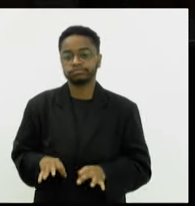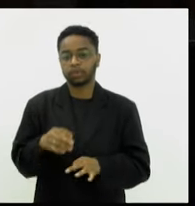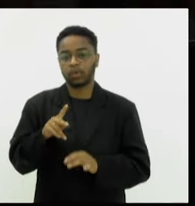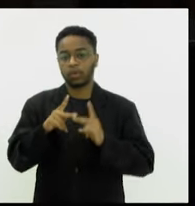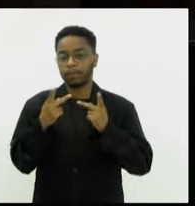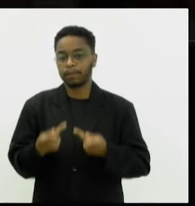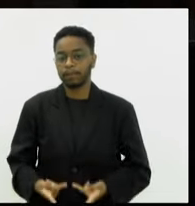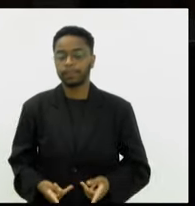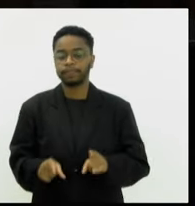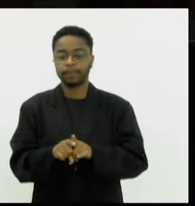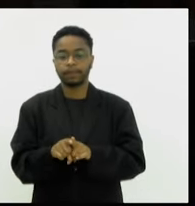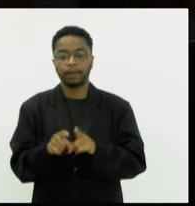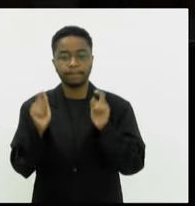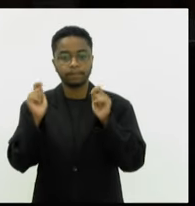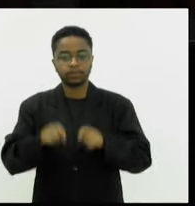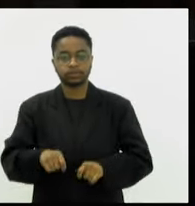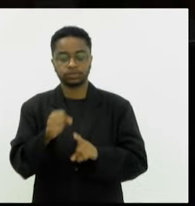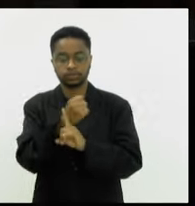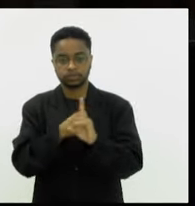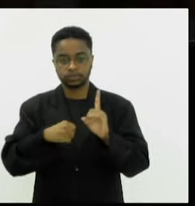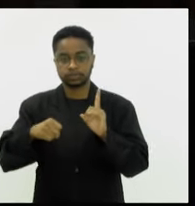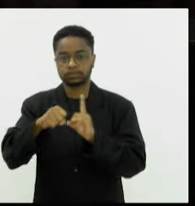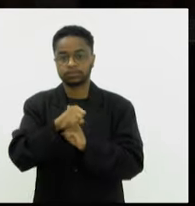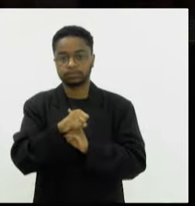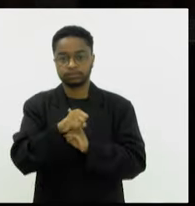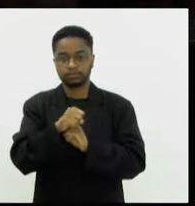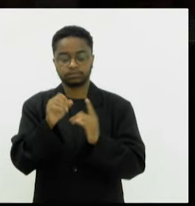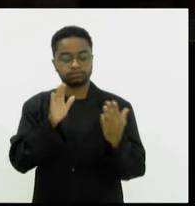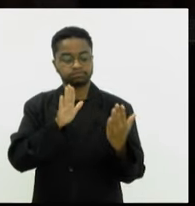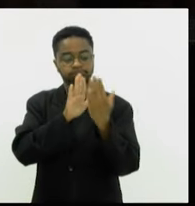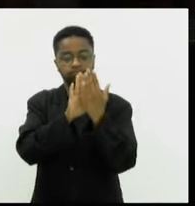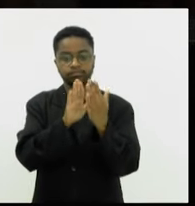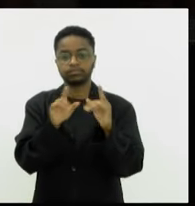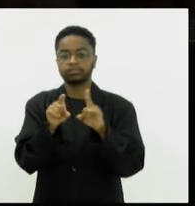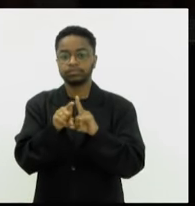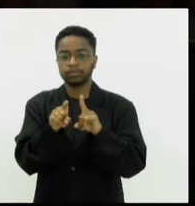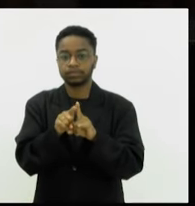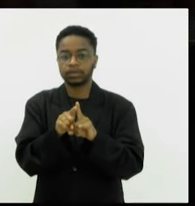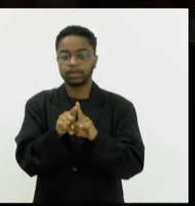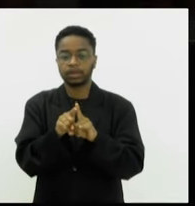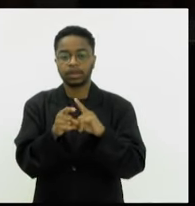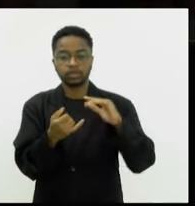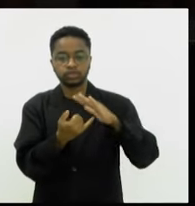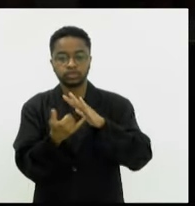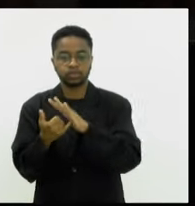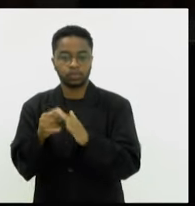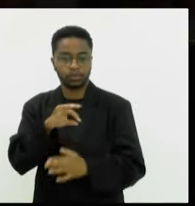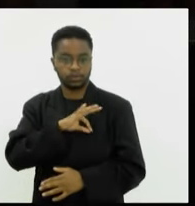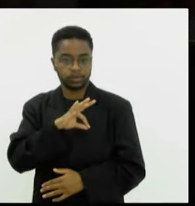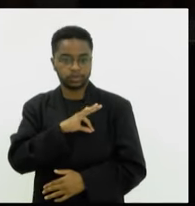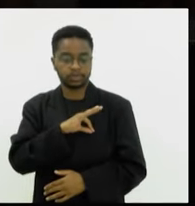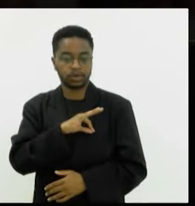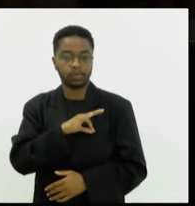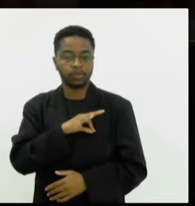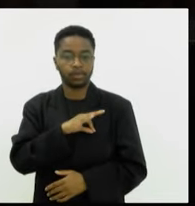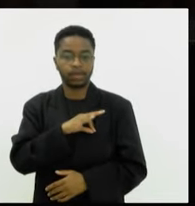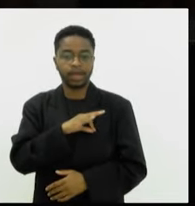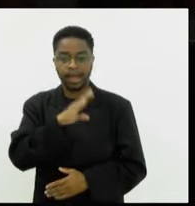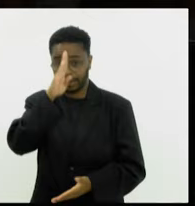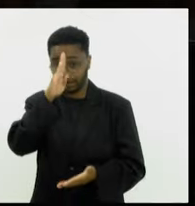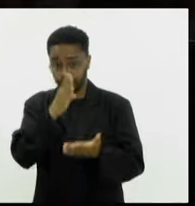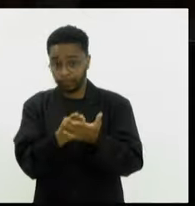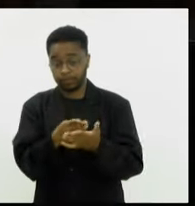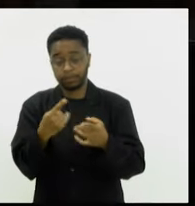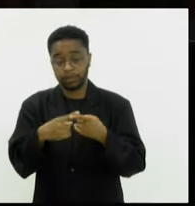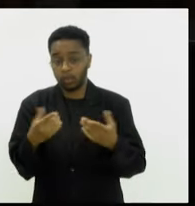mas a possibilidade da sociedade encarar e credibilizar as instituições policiais, porque hoje estão